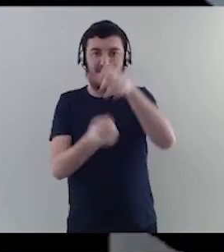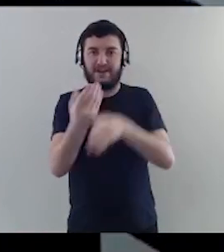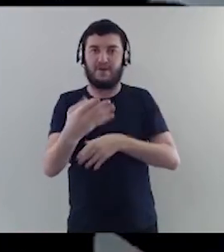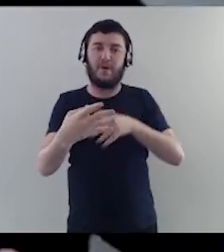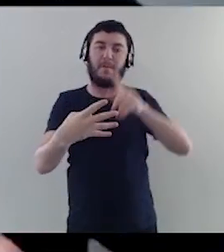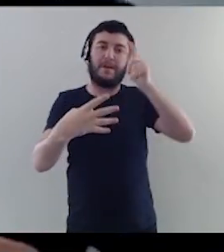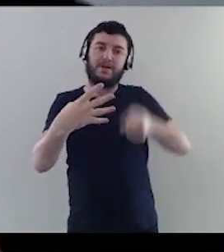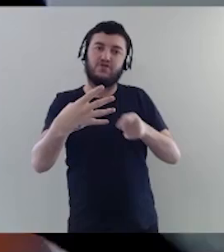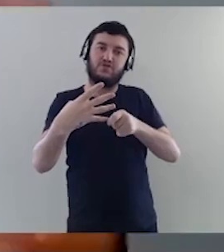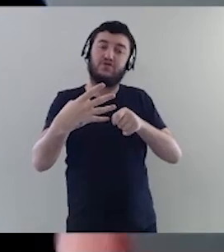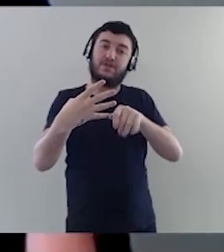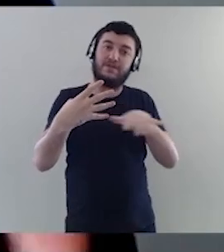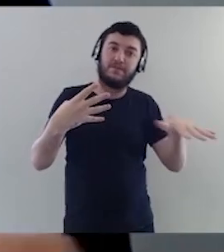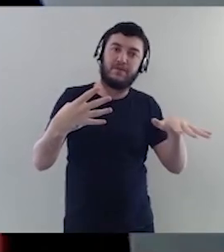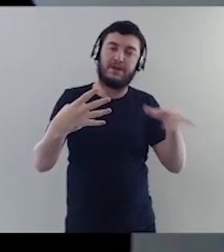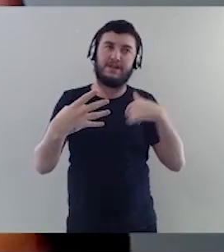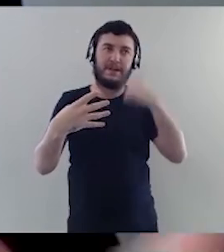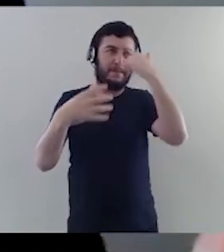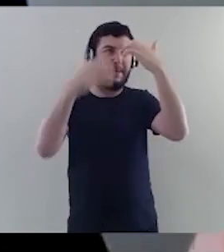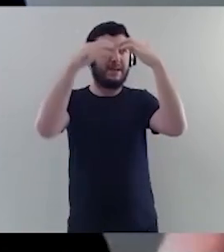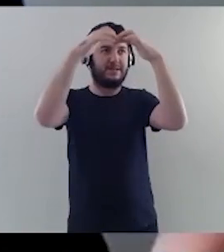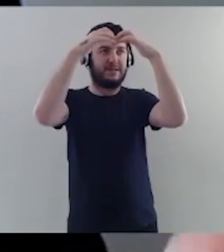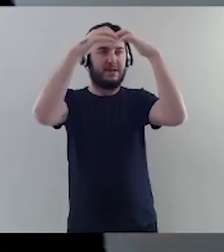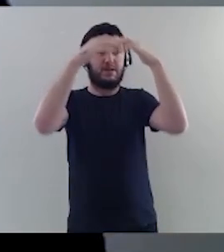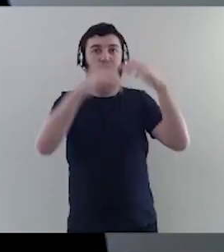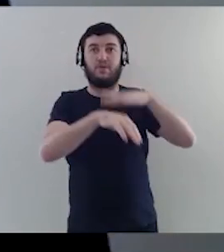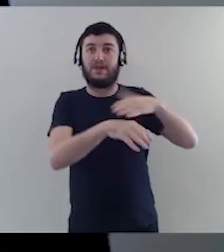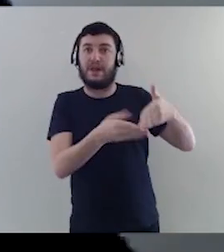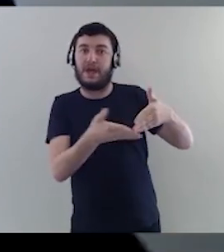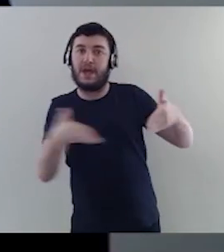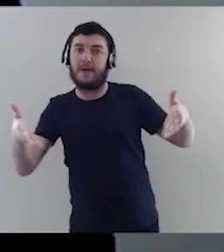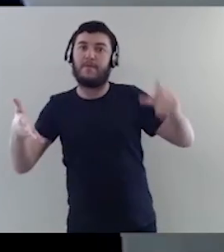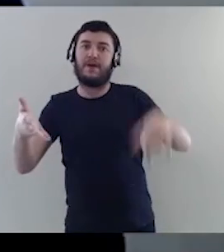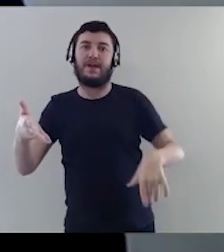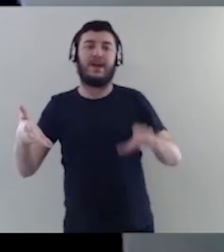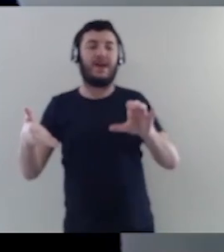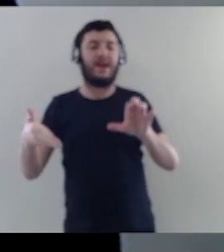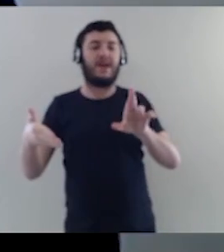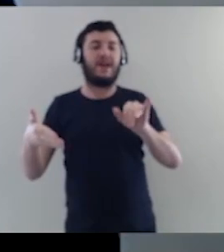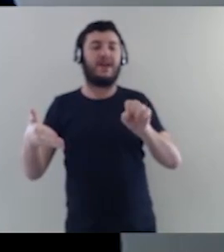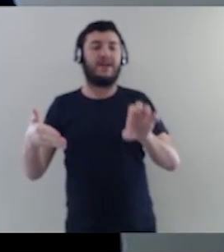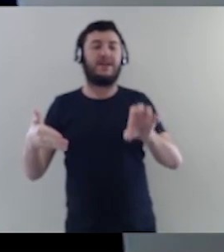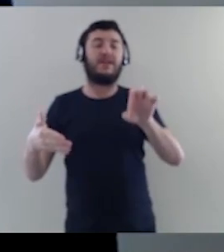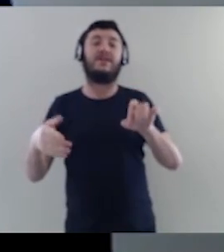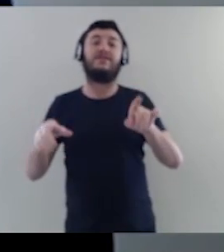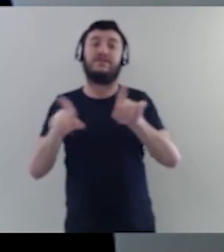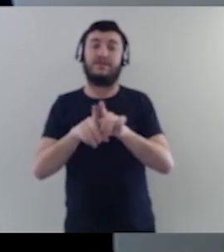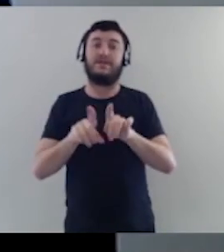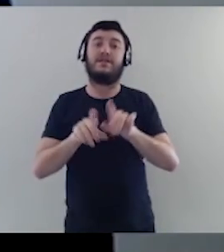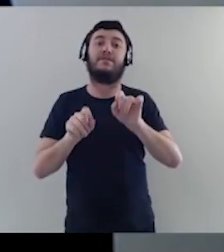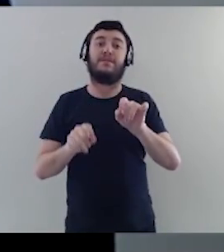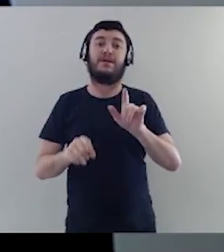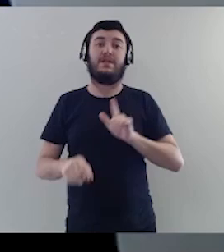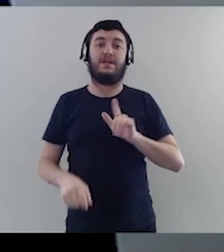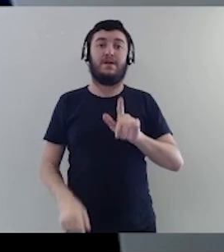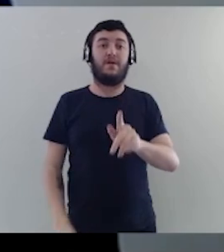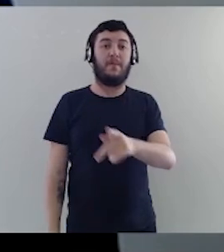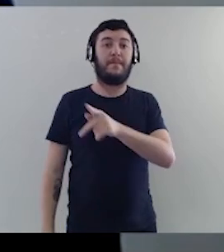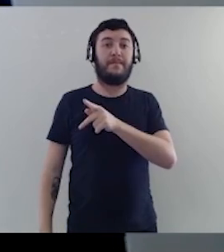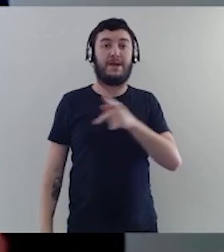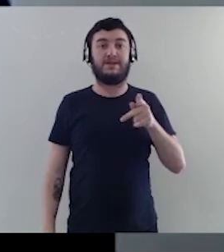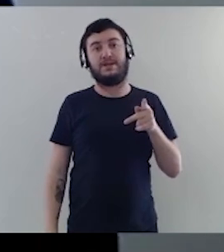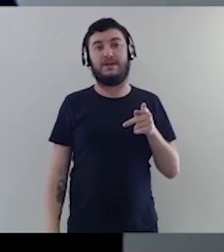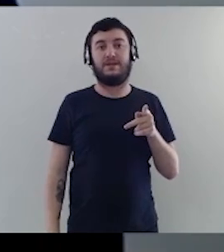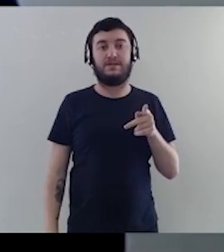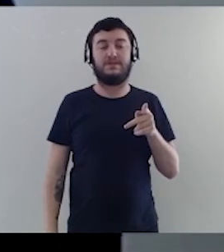crise e aquilo que nós nos perguntamos e criou um novo precedente, um precedente relativo